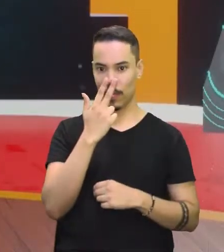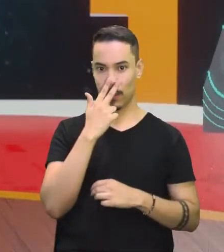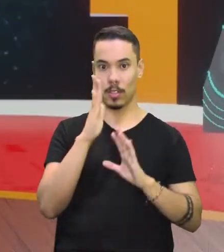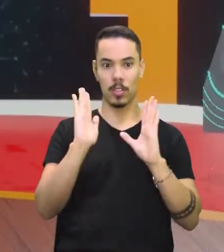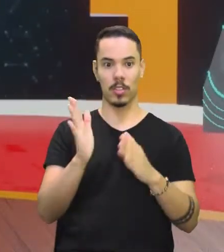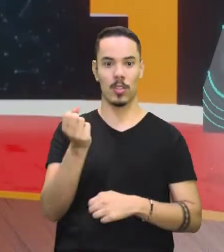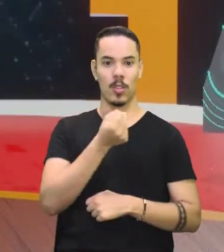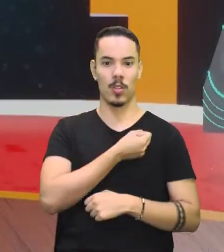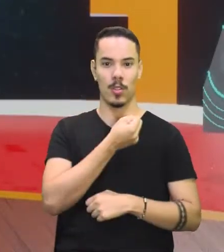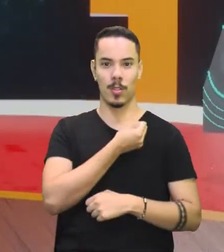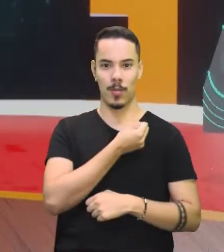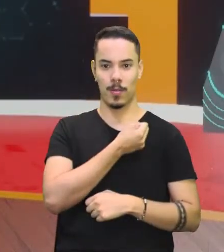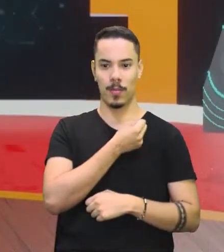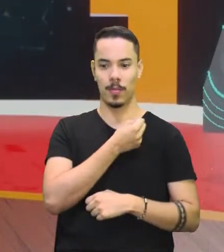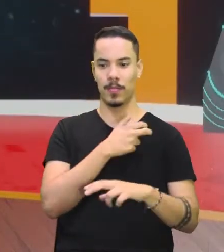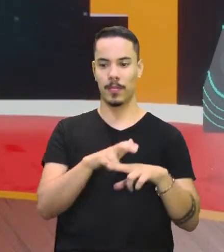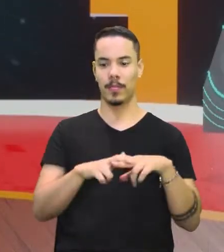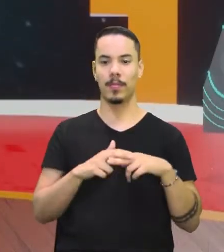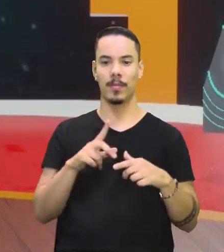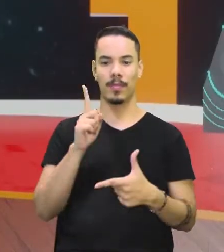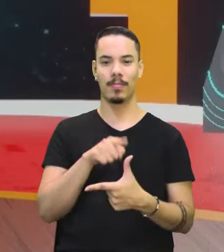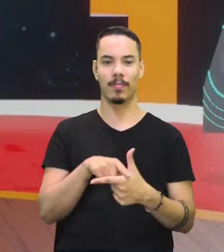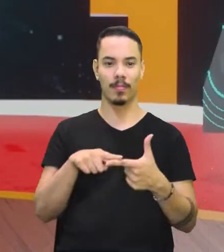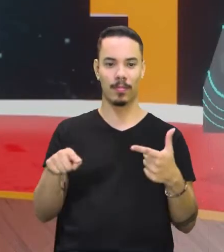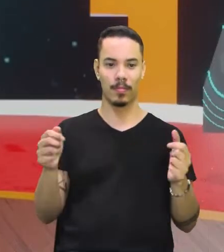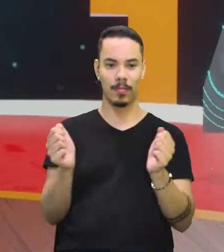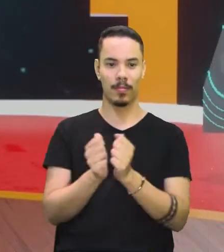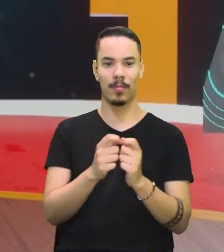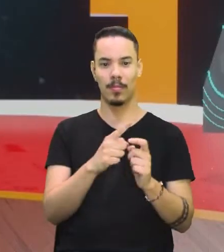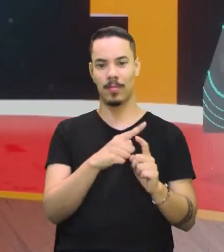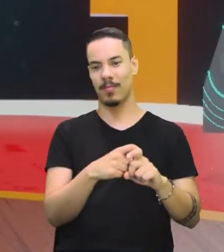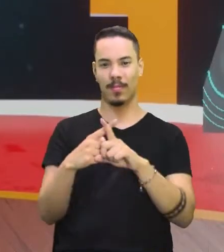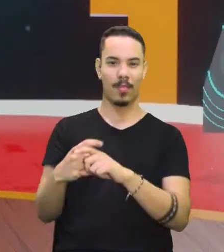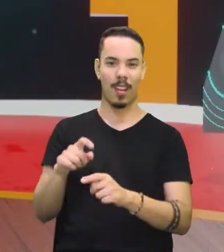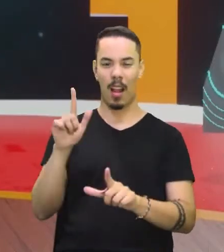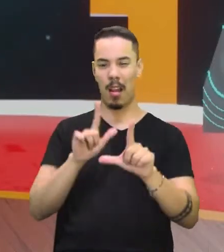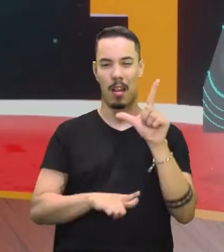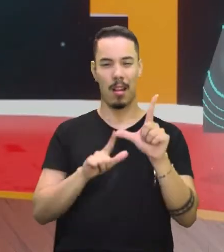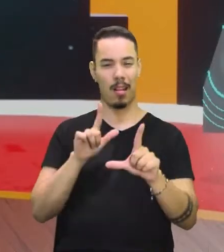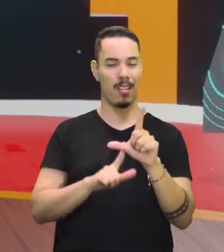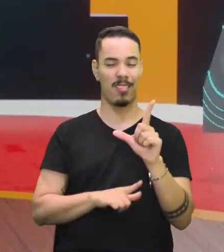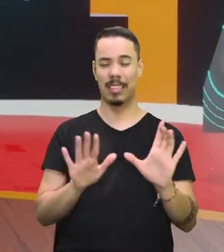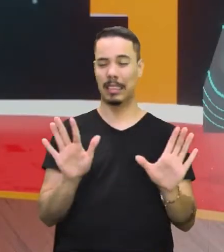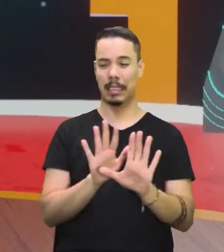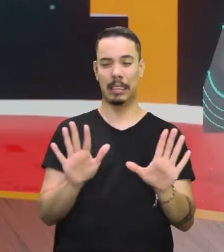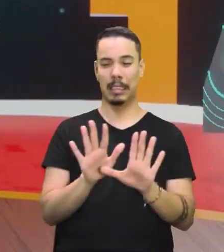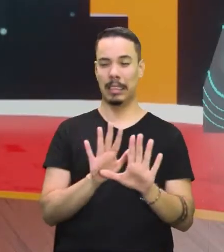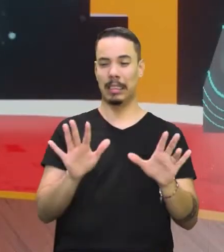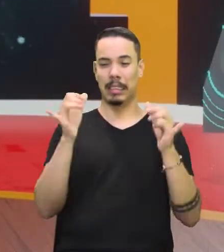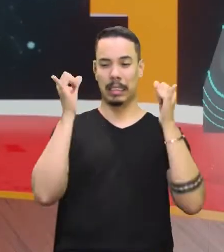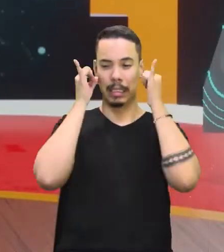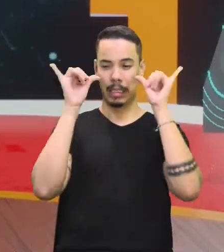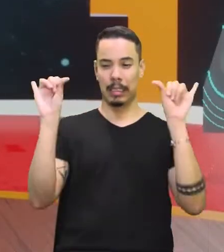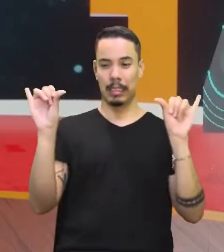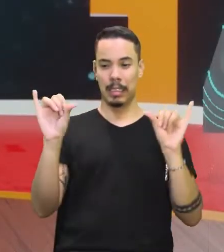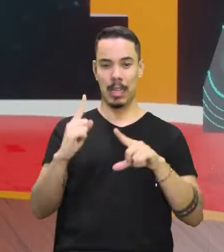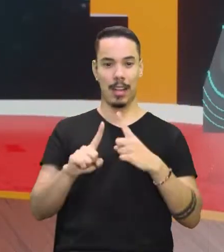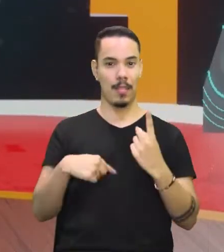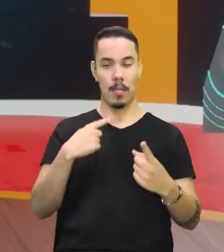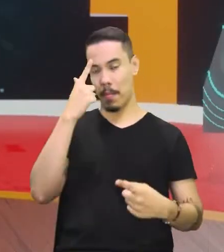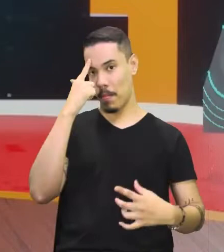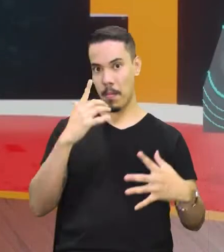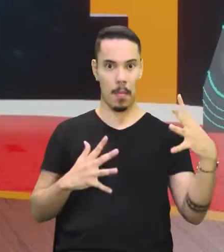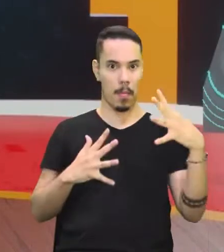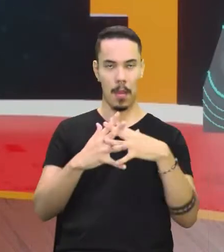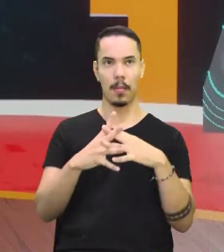números. E aí, quando chega na parte de dividir com polinômio, fala assim, não, meu Deus do céu. Pronto, aí lascou, aí ferrou com tudo, ninguém quer saber. Mas a